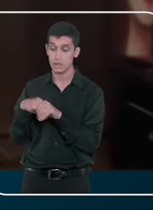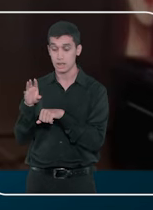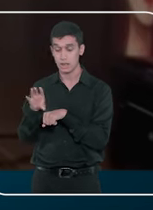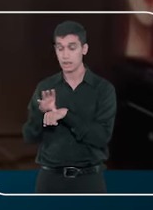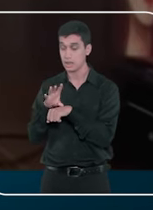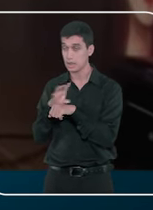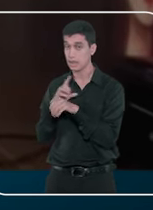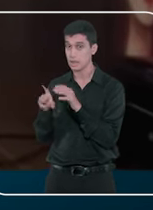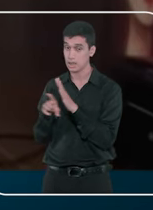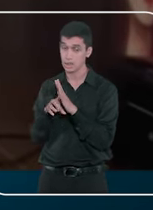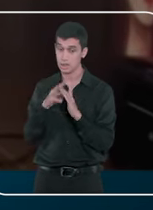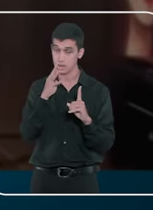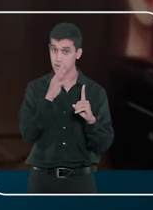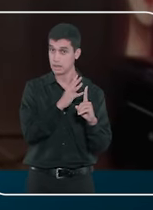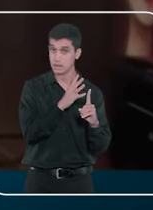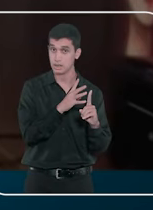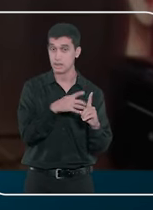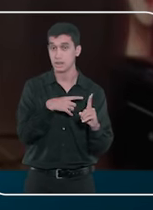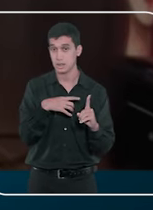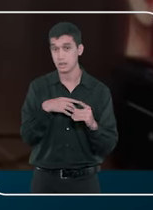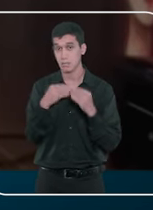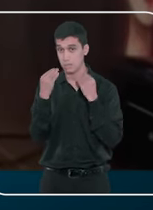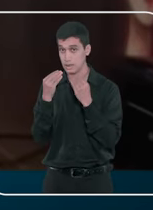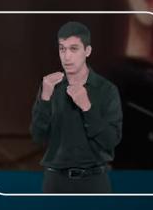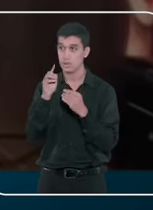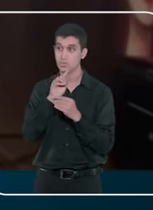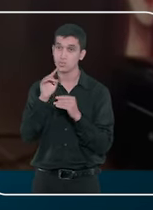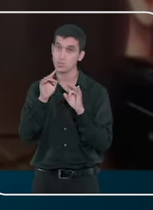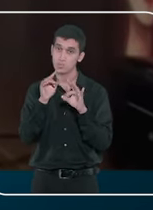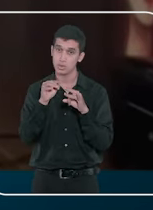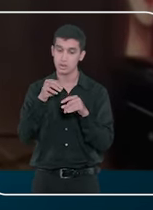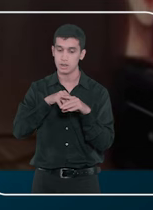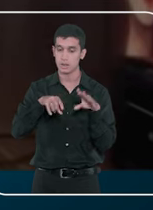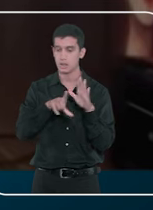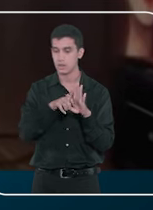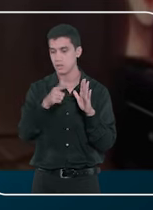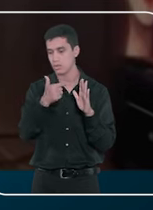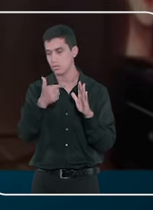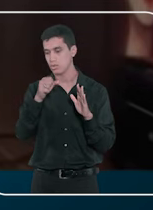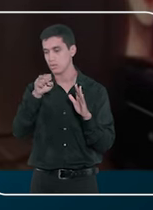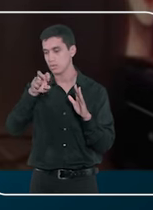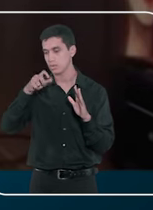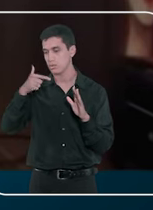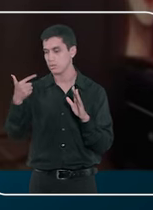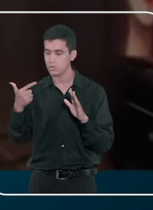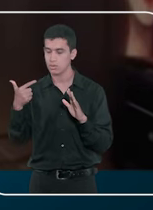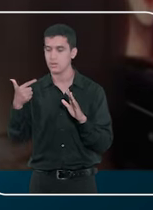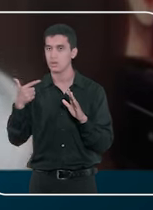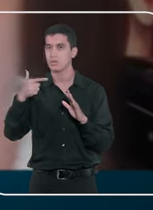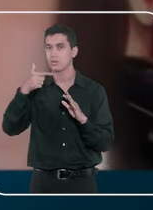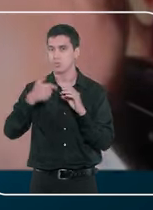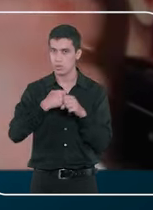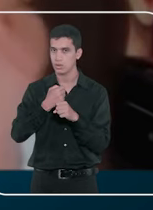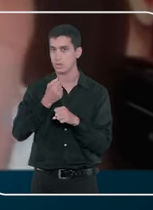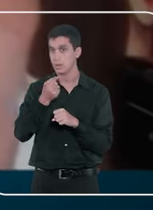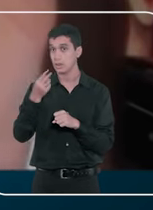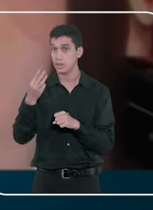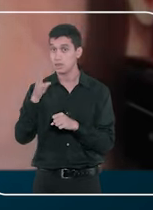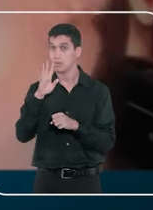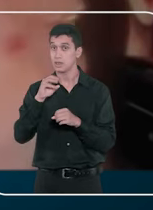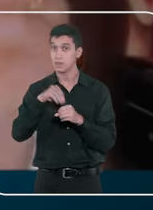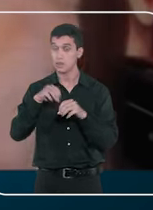acusatório, e isso não está estampado somente na Lei 12.850 de 2013, mas no